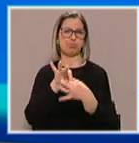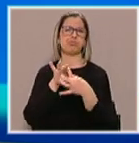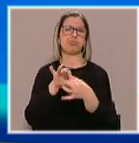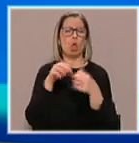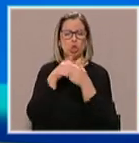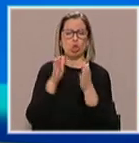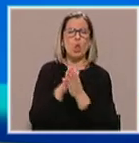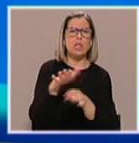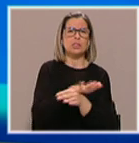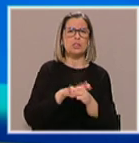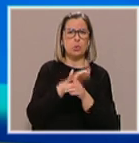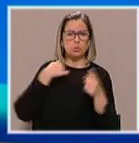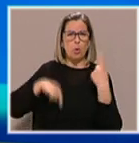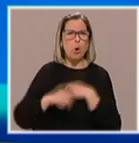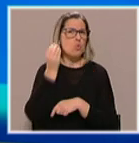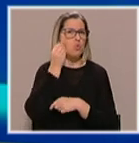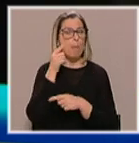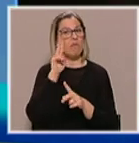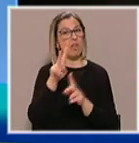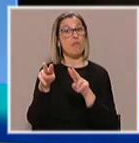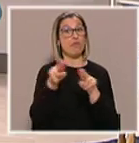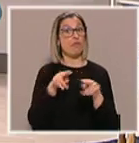estas situações, vamos ver um pequeno vídeo.